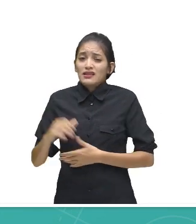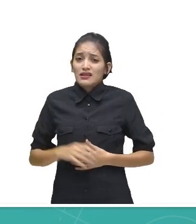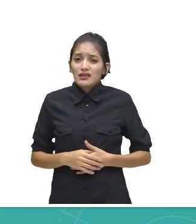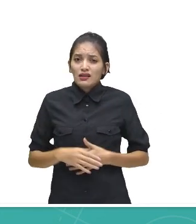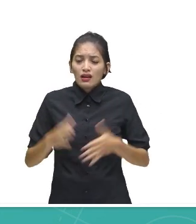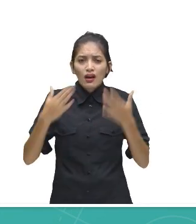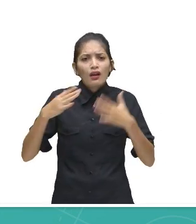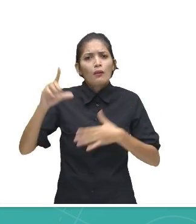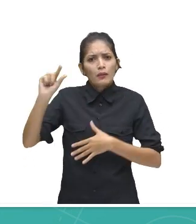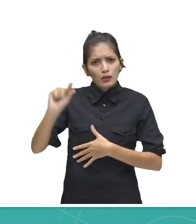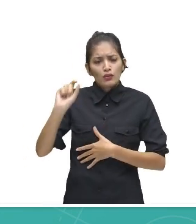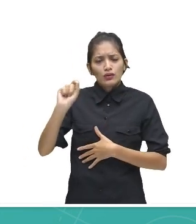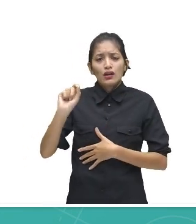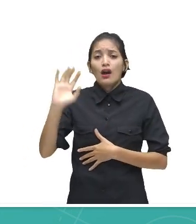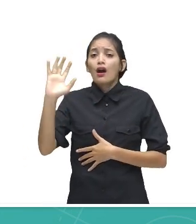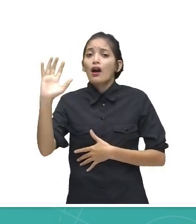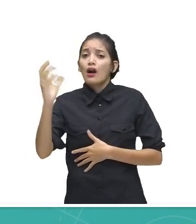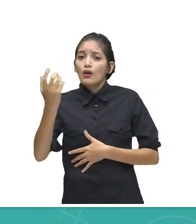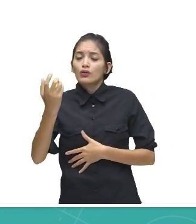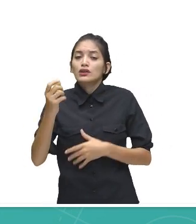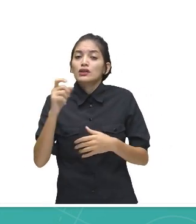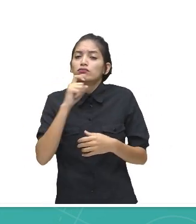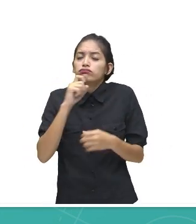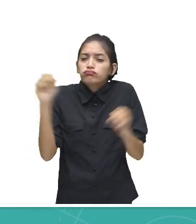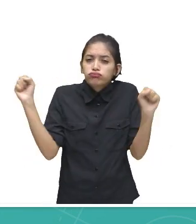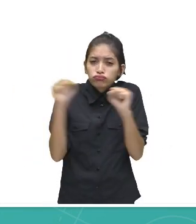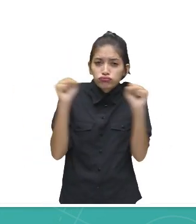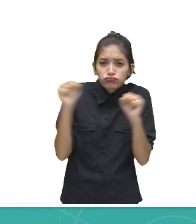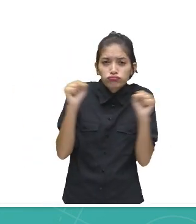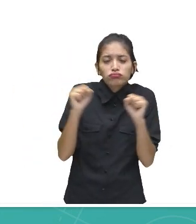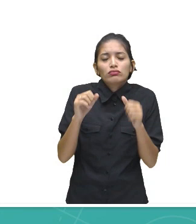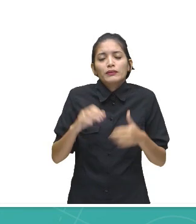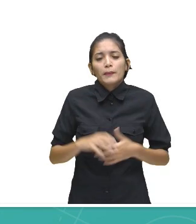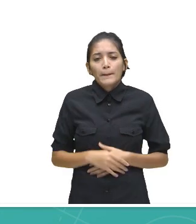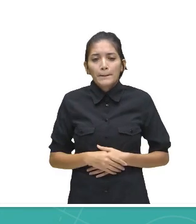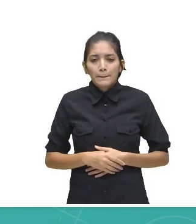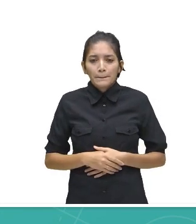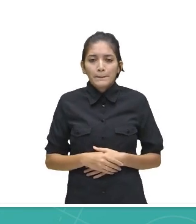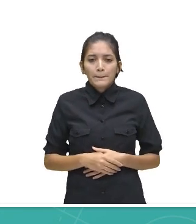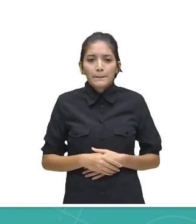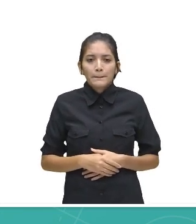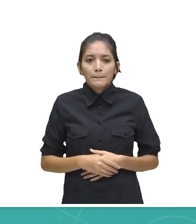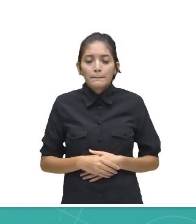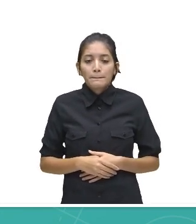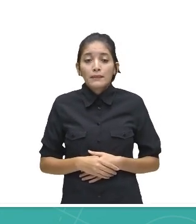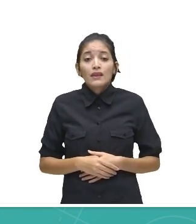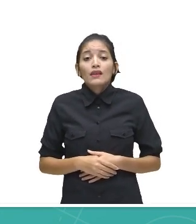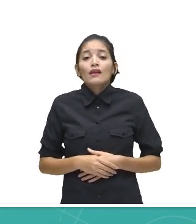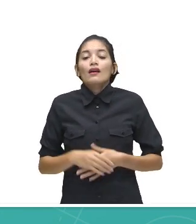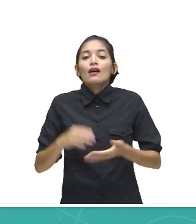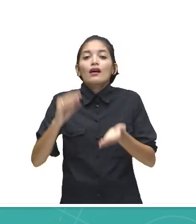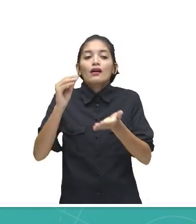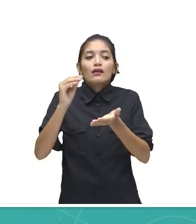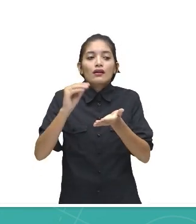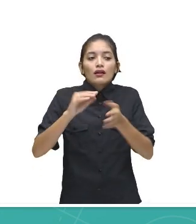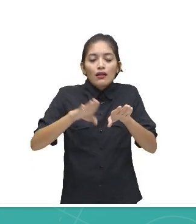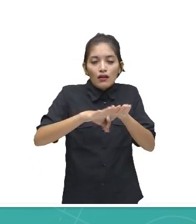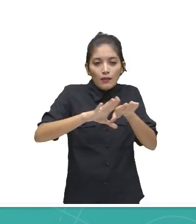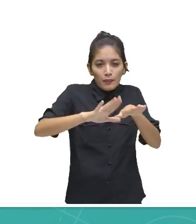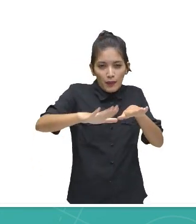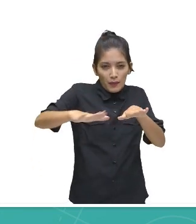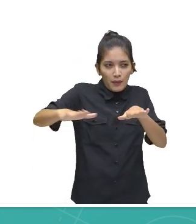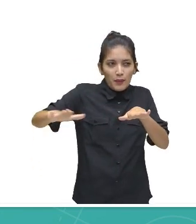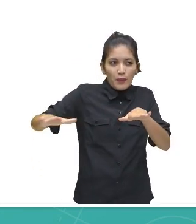calor, a tendência é ficar frio, ficar congelado, né? Carência de solos é outra característica. Diferente aqui da